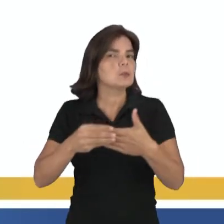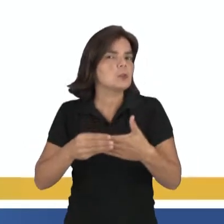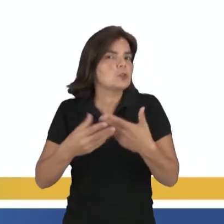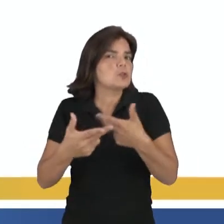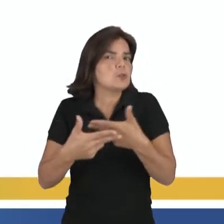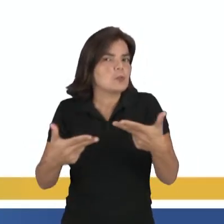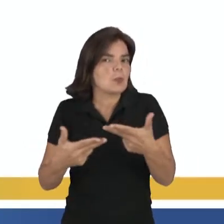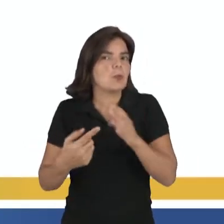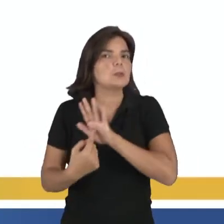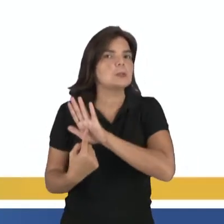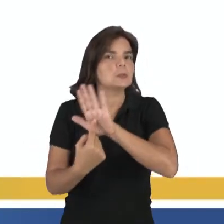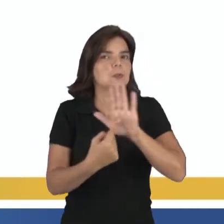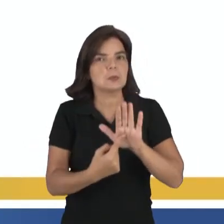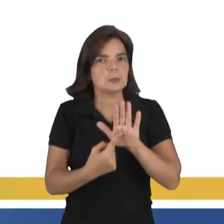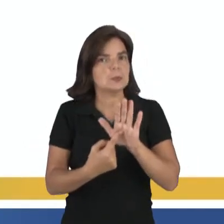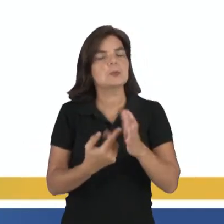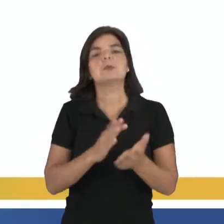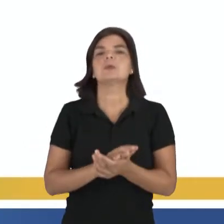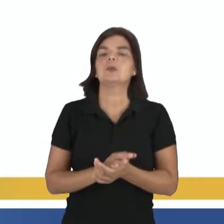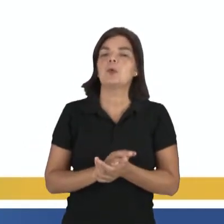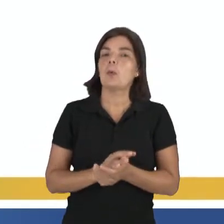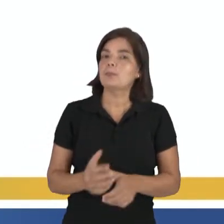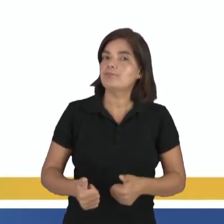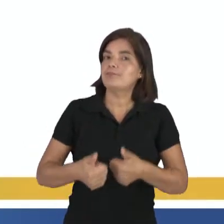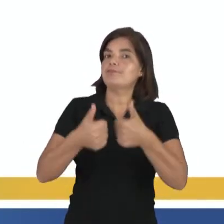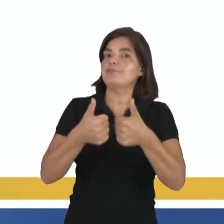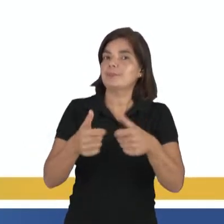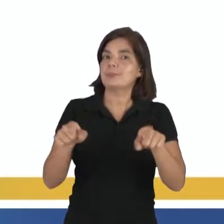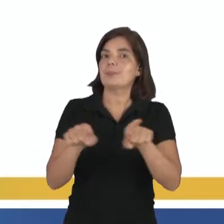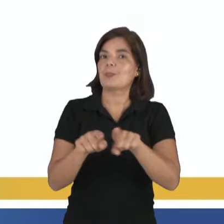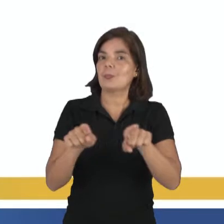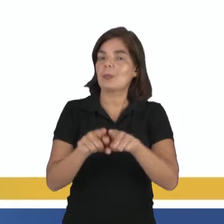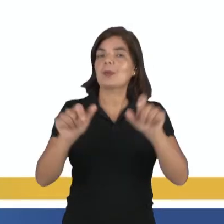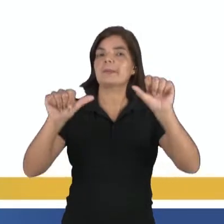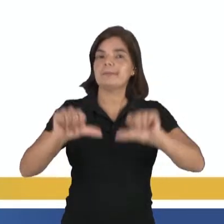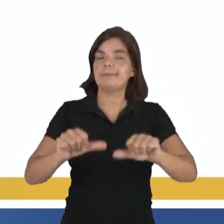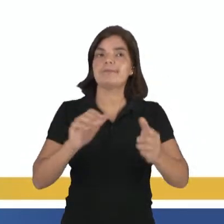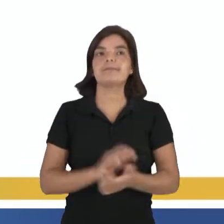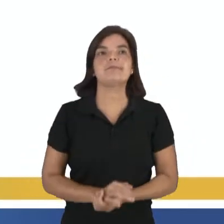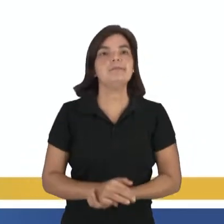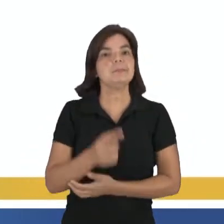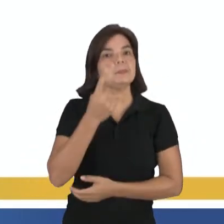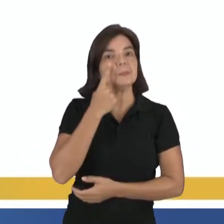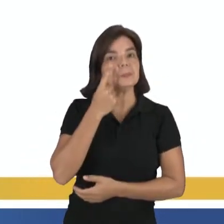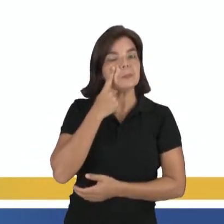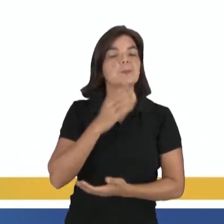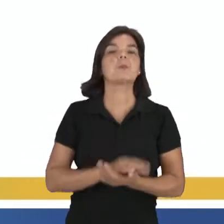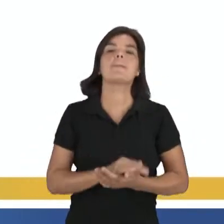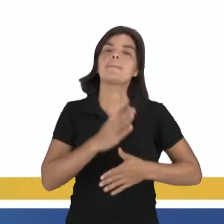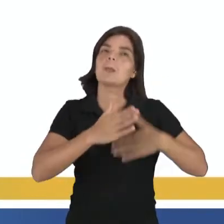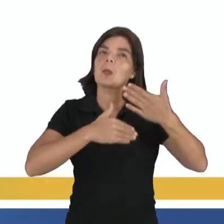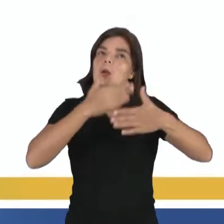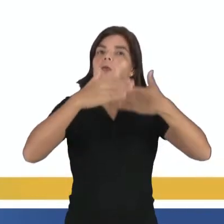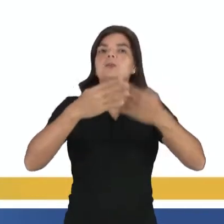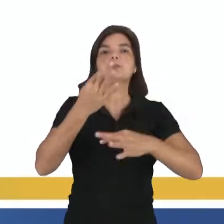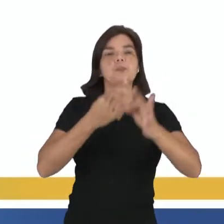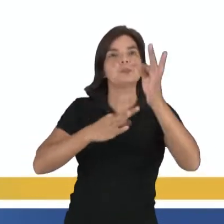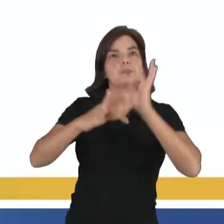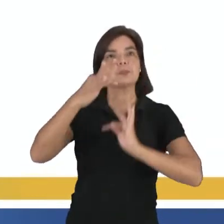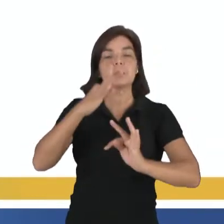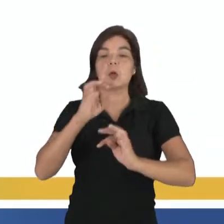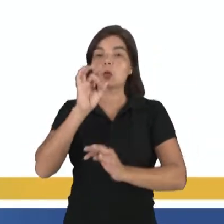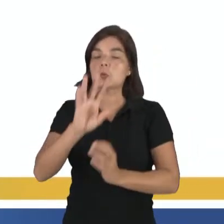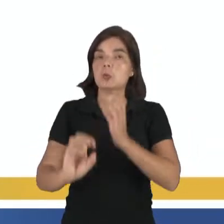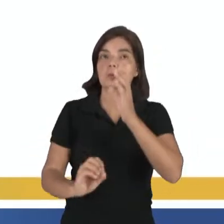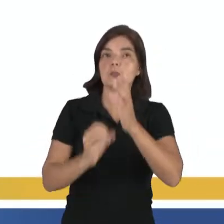tanto de forma positiva como de forma negativa? Observe, a evolução tecnológica não